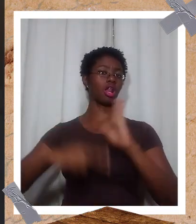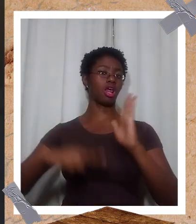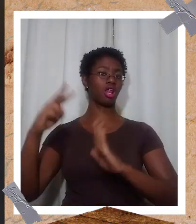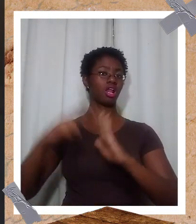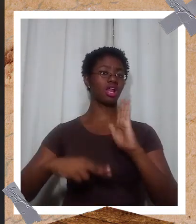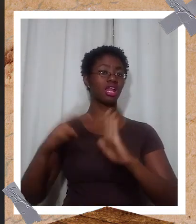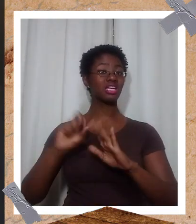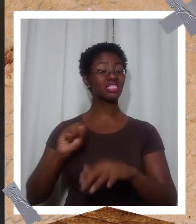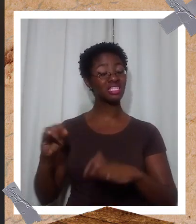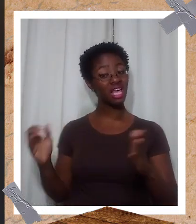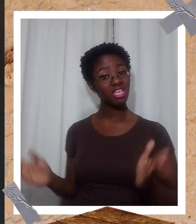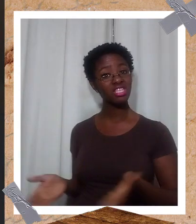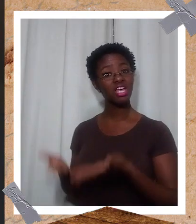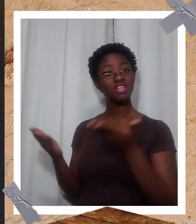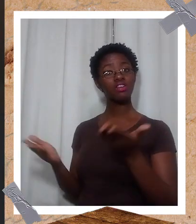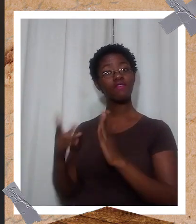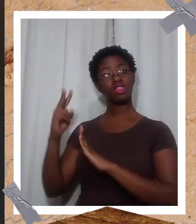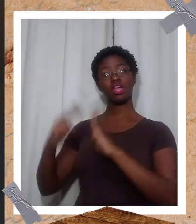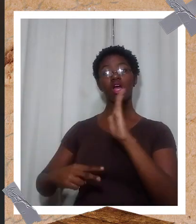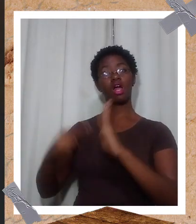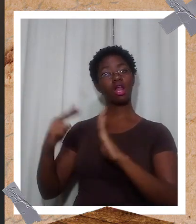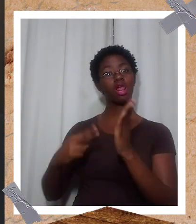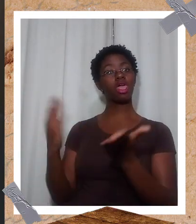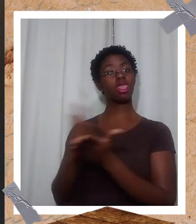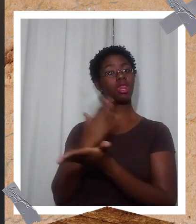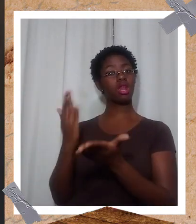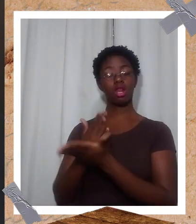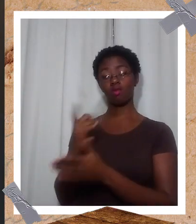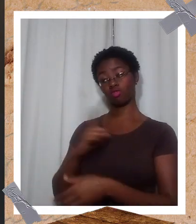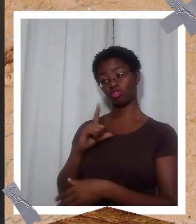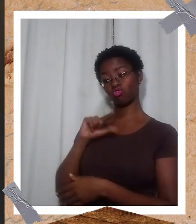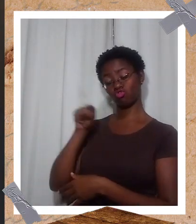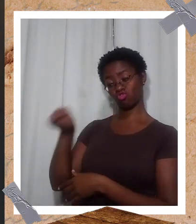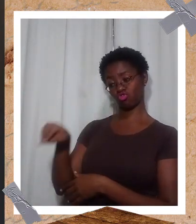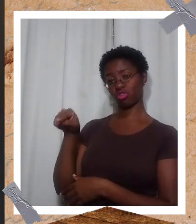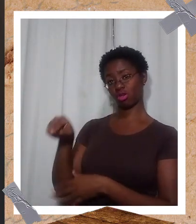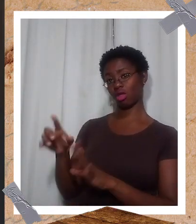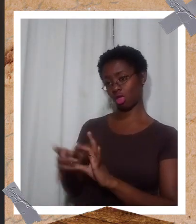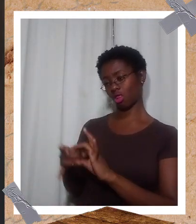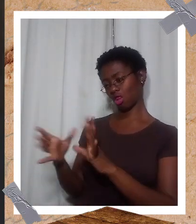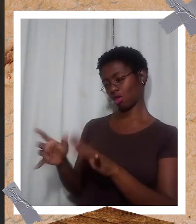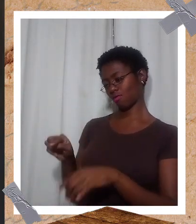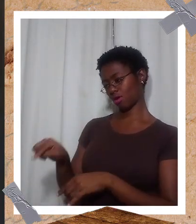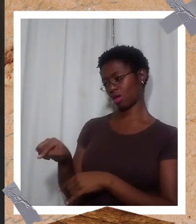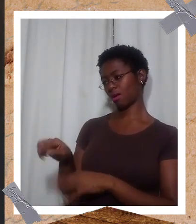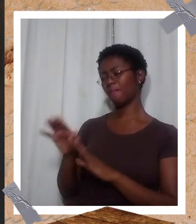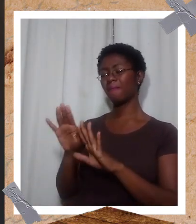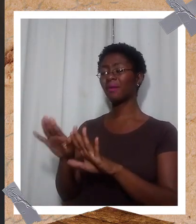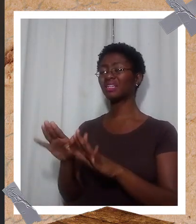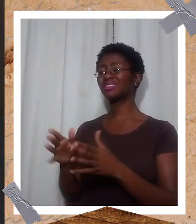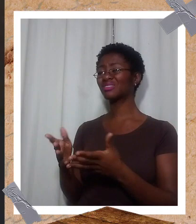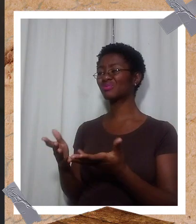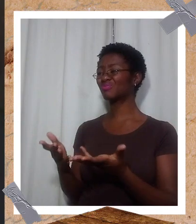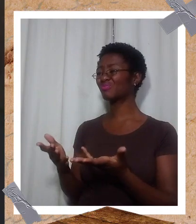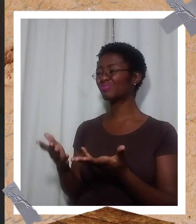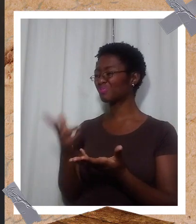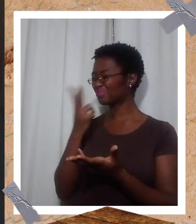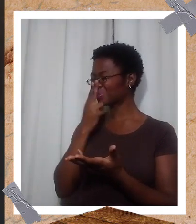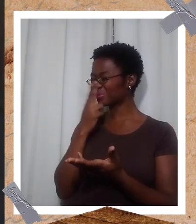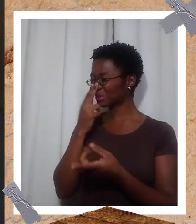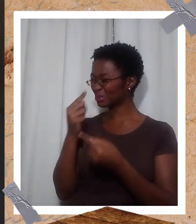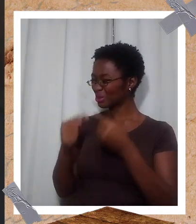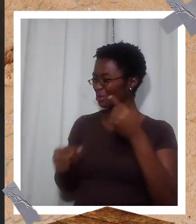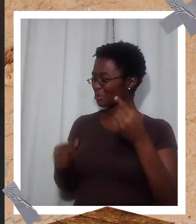eram incentivados a lerem os livros que estavam ali dispostos, disponíveis, né? Porém, eles não se viam nos